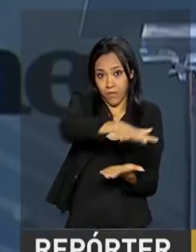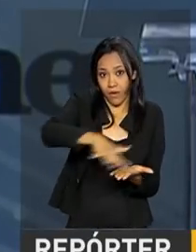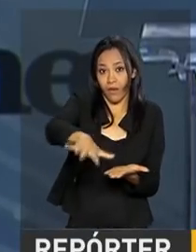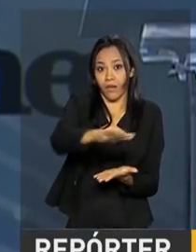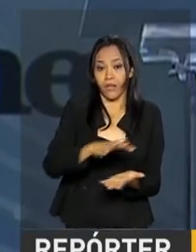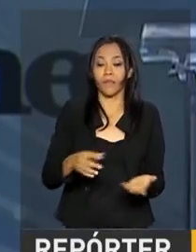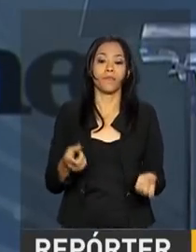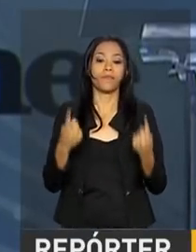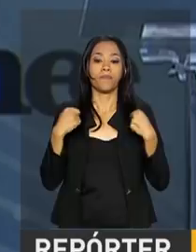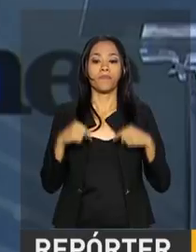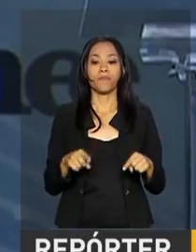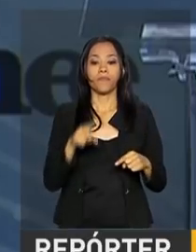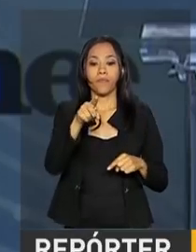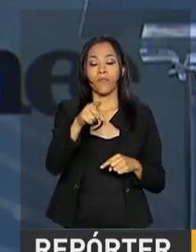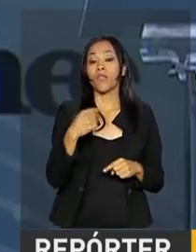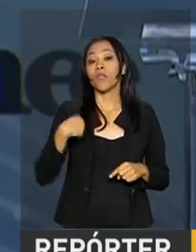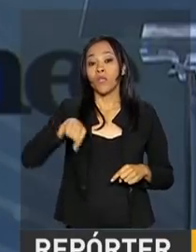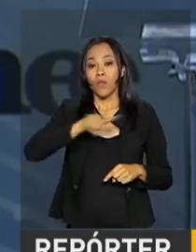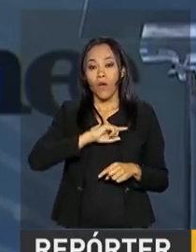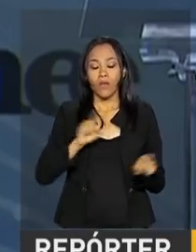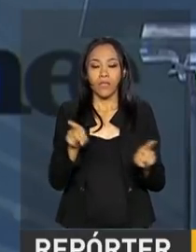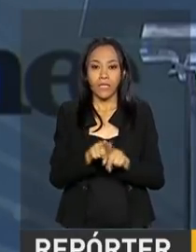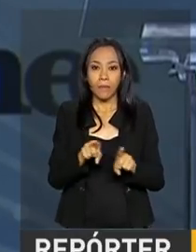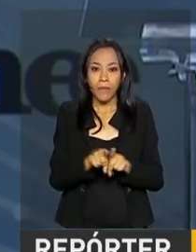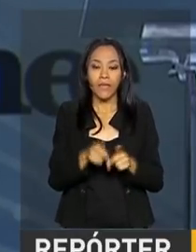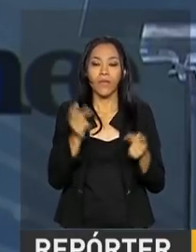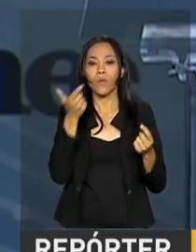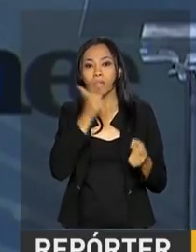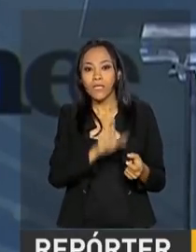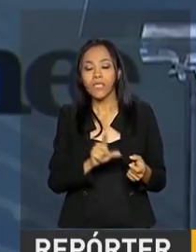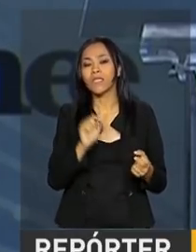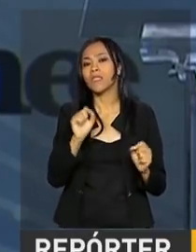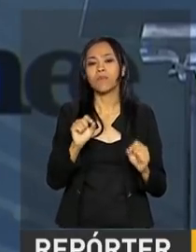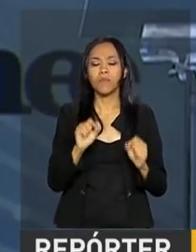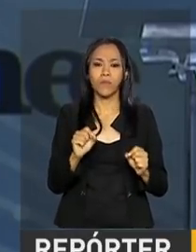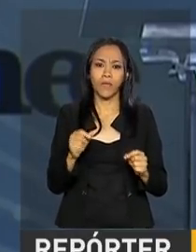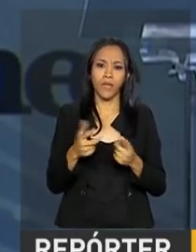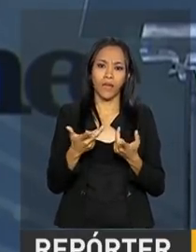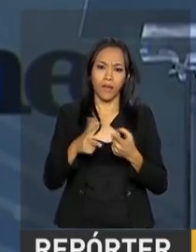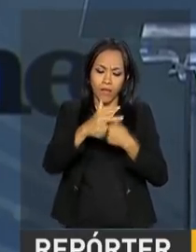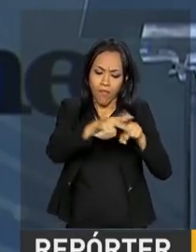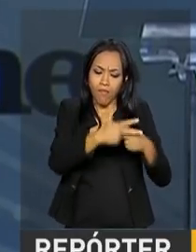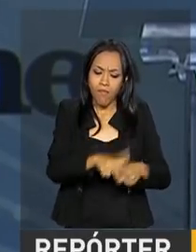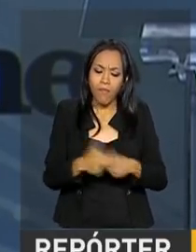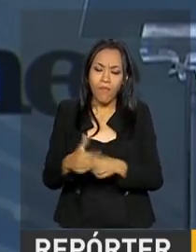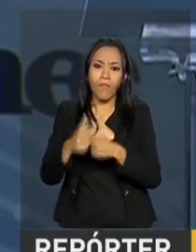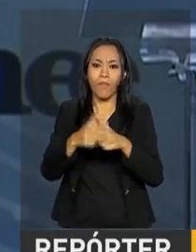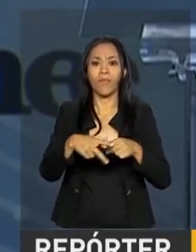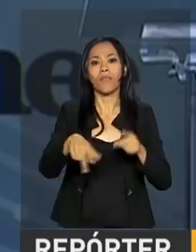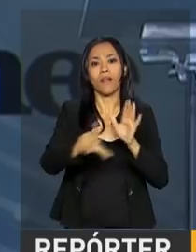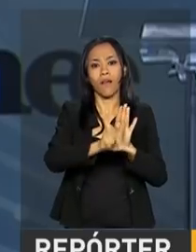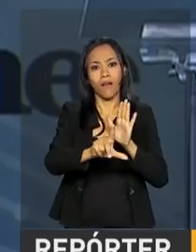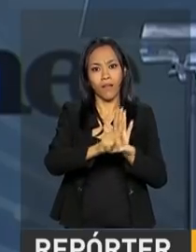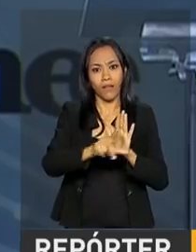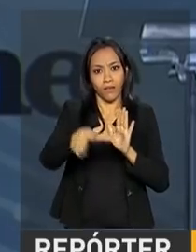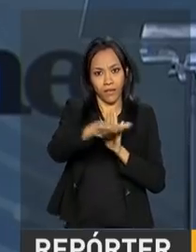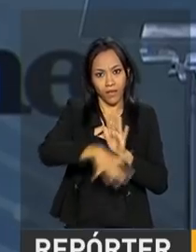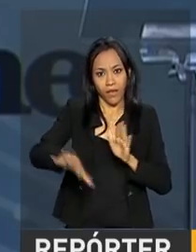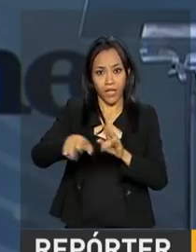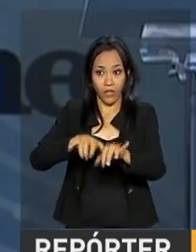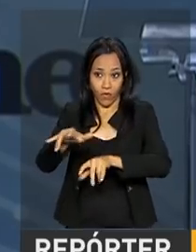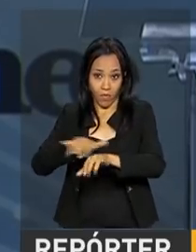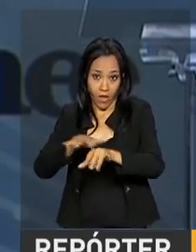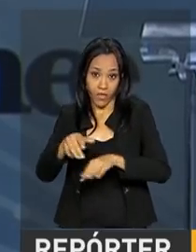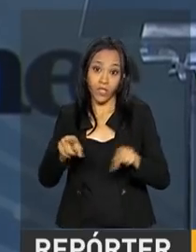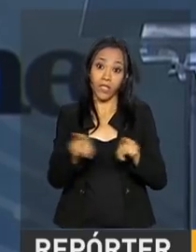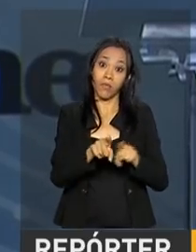modernizamos aquilo que nós chamamos da lei de informática e da zona franca de manaus não podemos esquecer aqui que essa